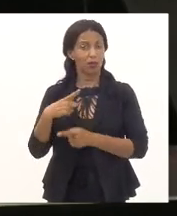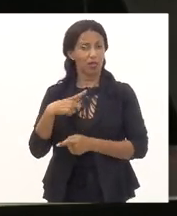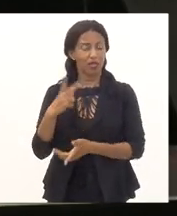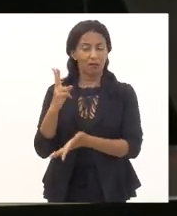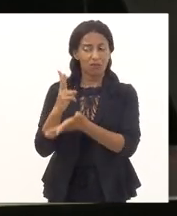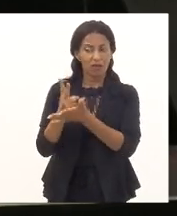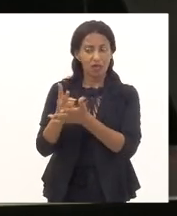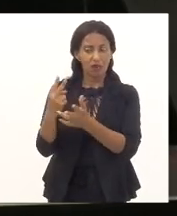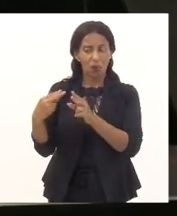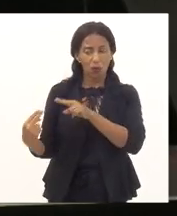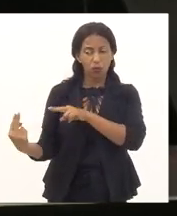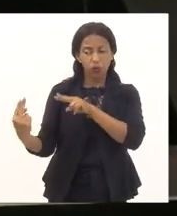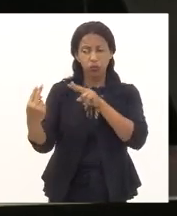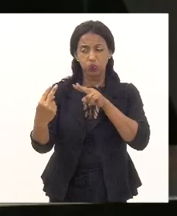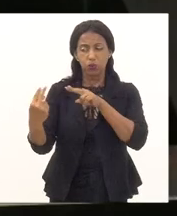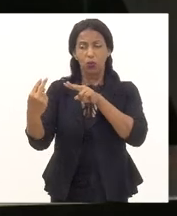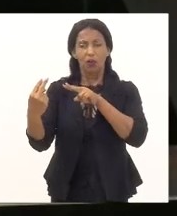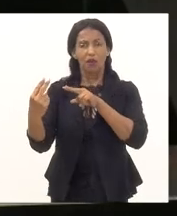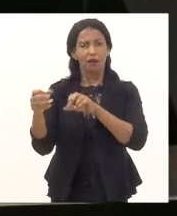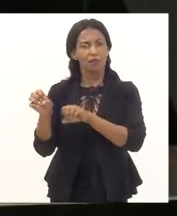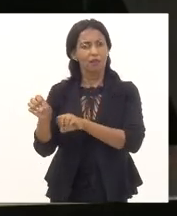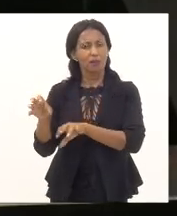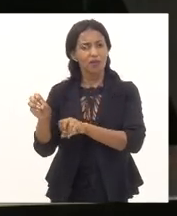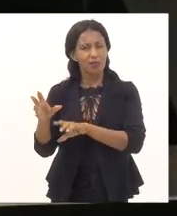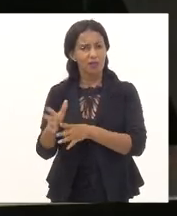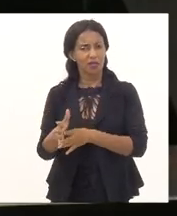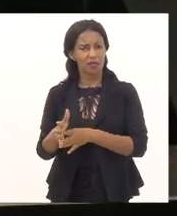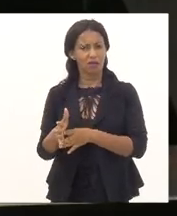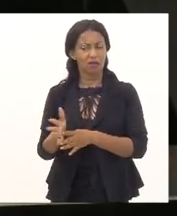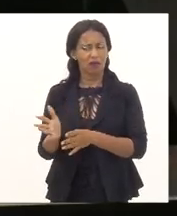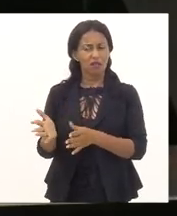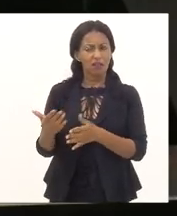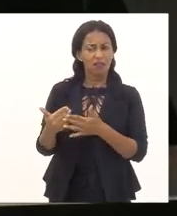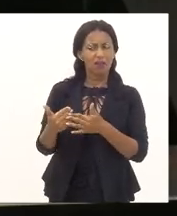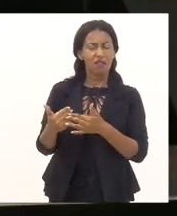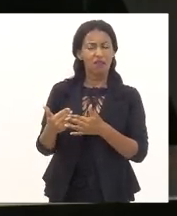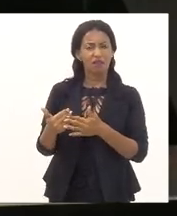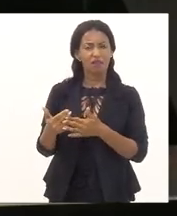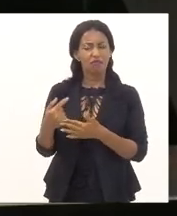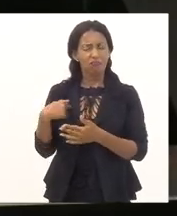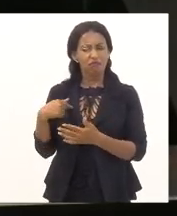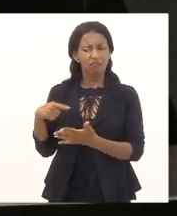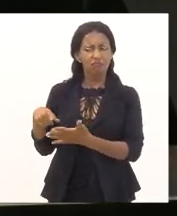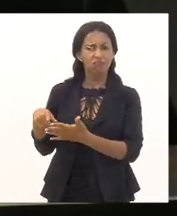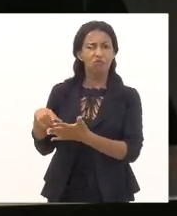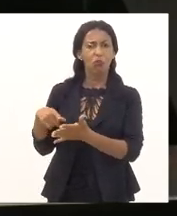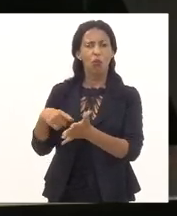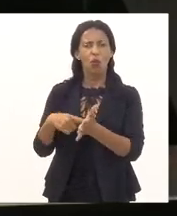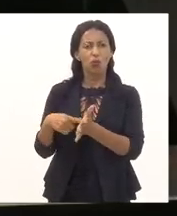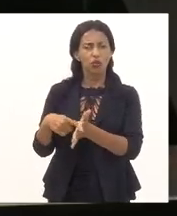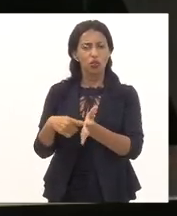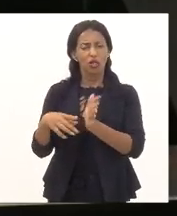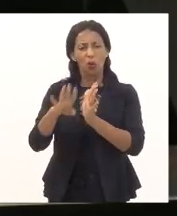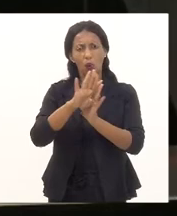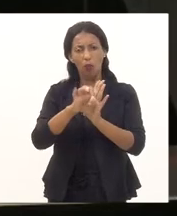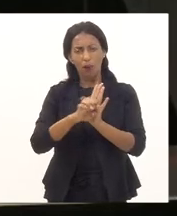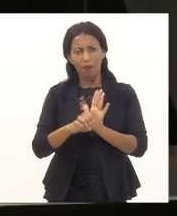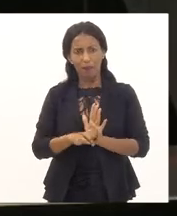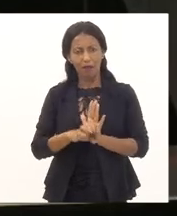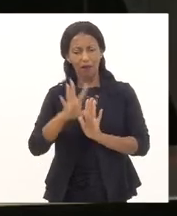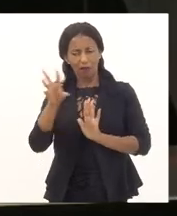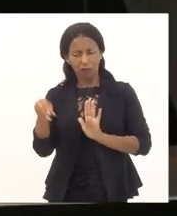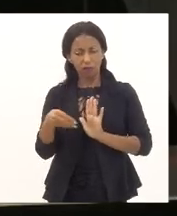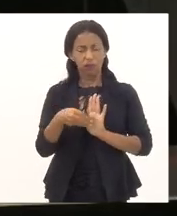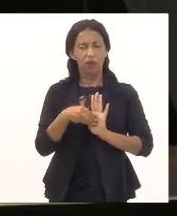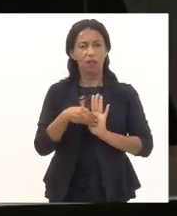sempre um olhar para a educação, reservei, né, e indiquei como emenda a possibilidade